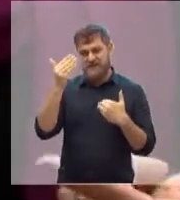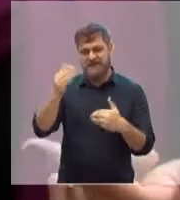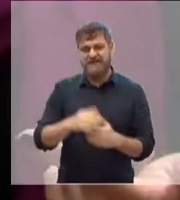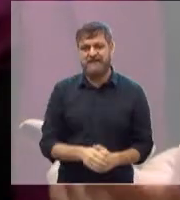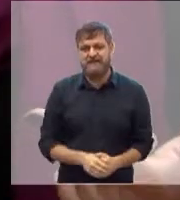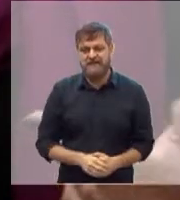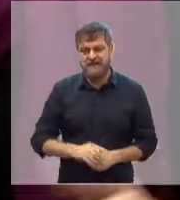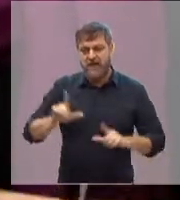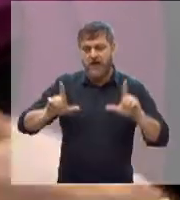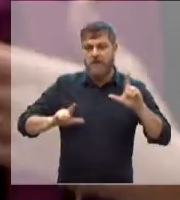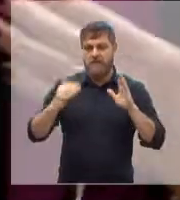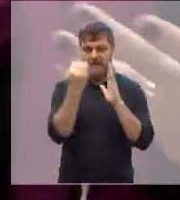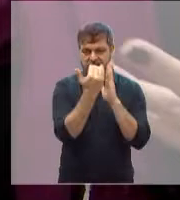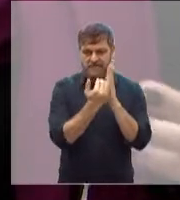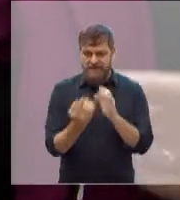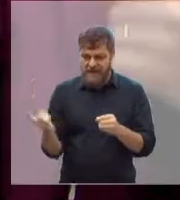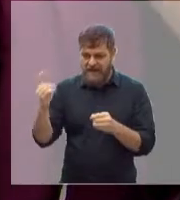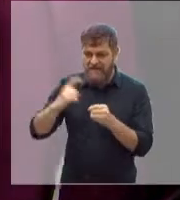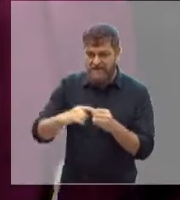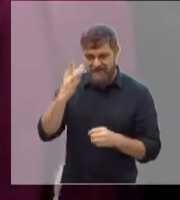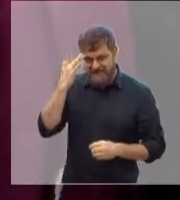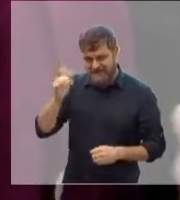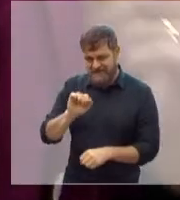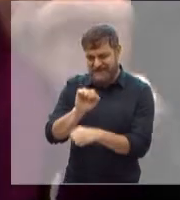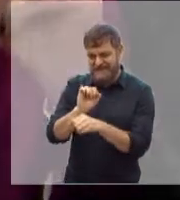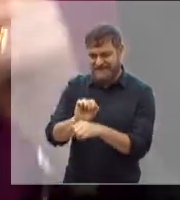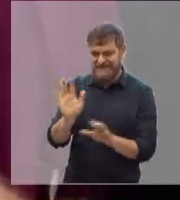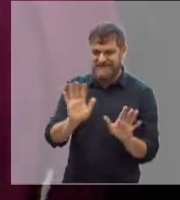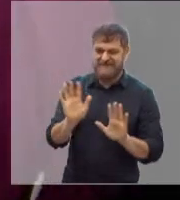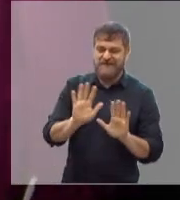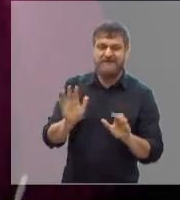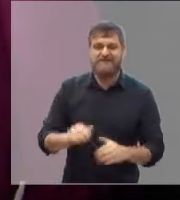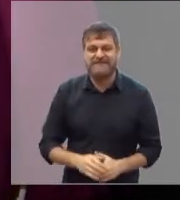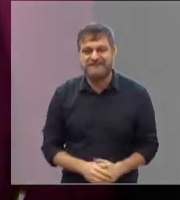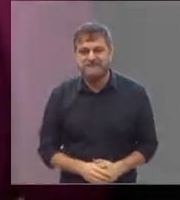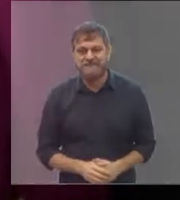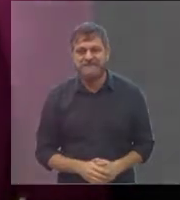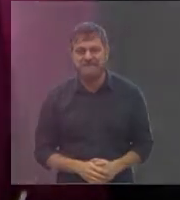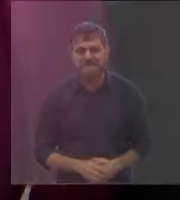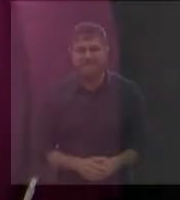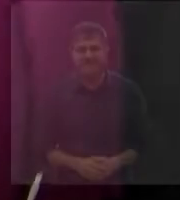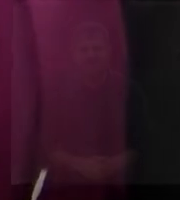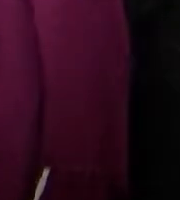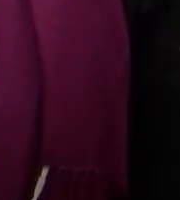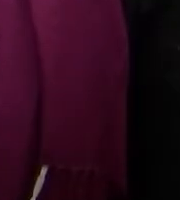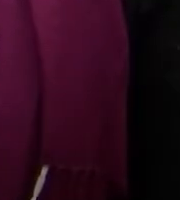obrigada pela sua audiência. O programa Em Pauta volta amanhã e eu espero você. Tchau!